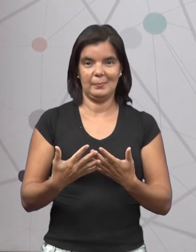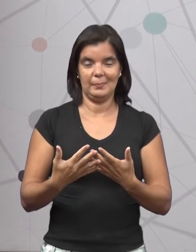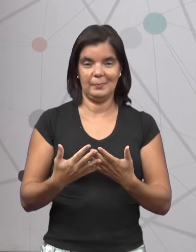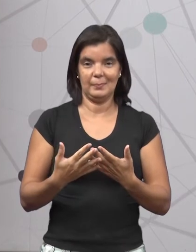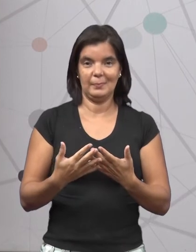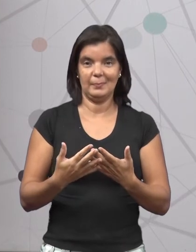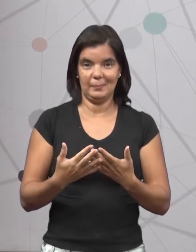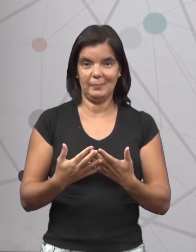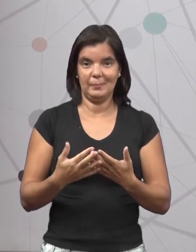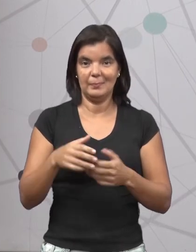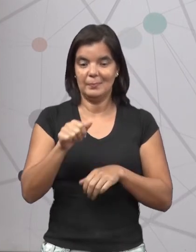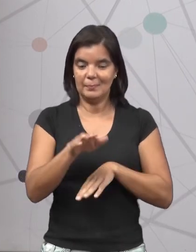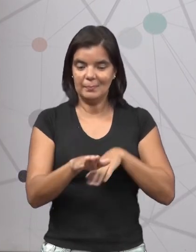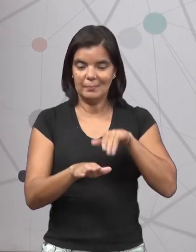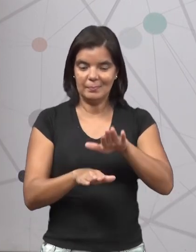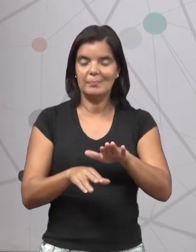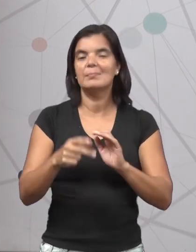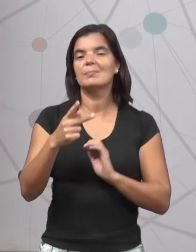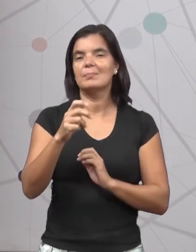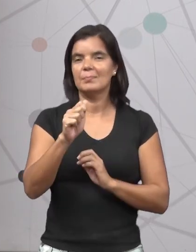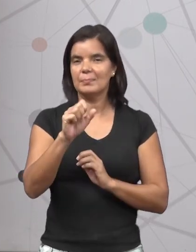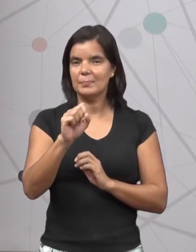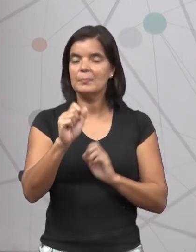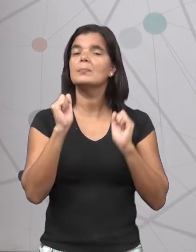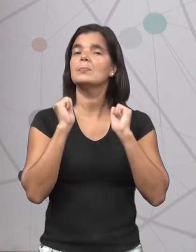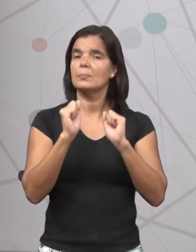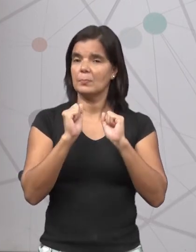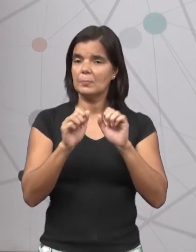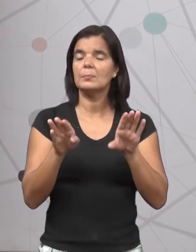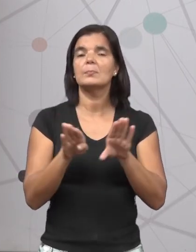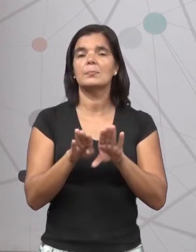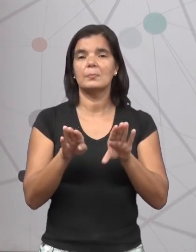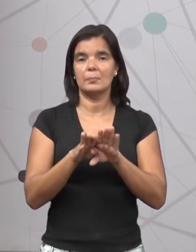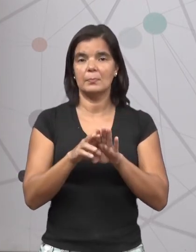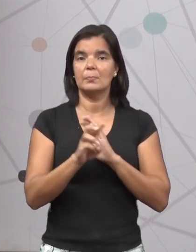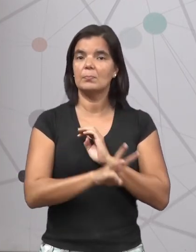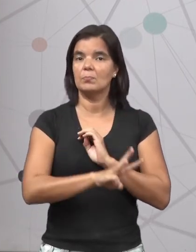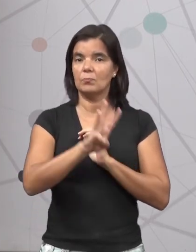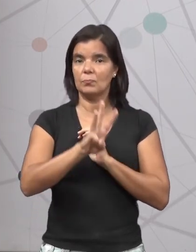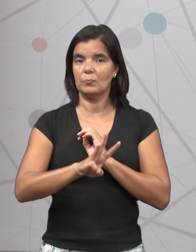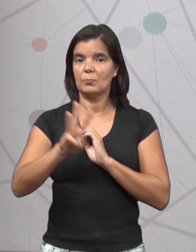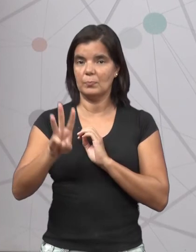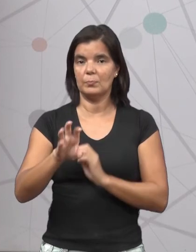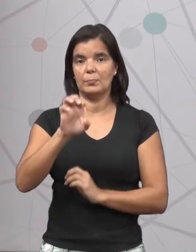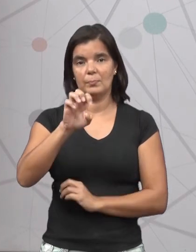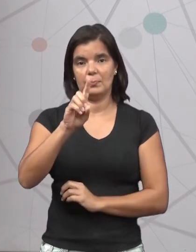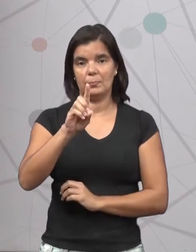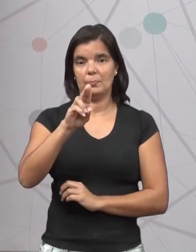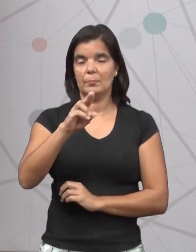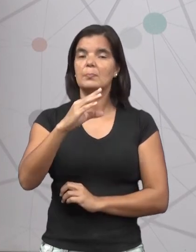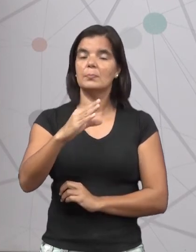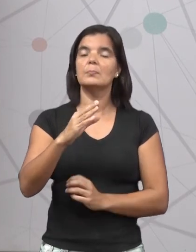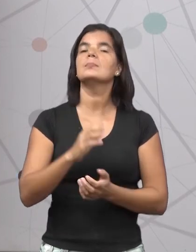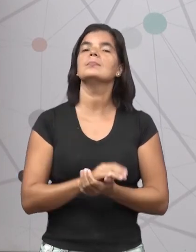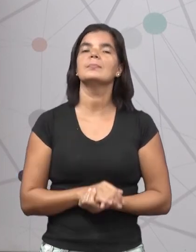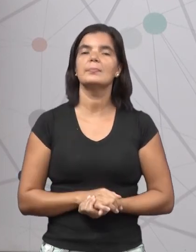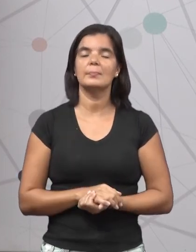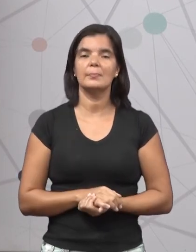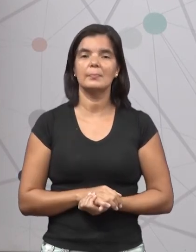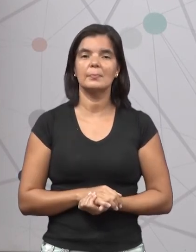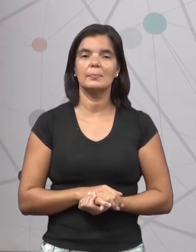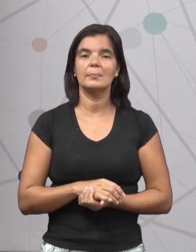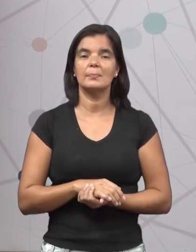a medida de passos. Você pode estar acessando a plataforma Eduque